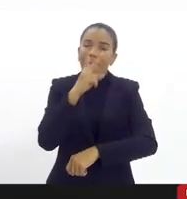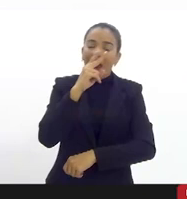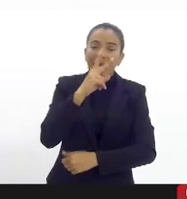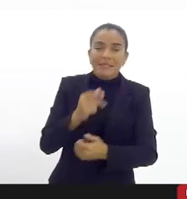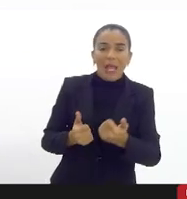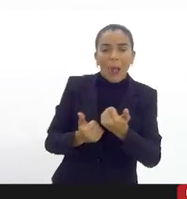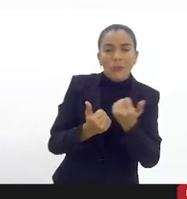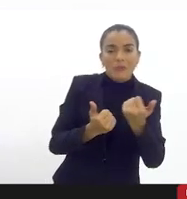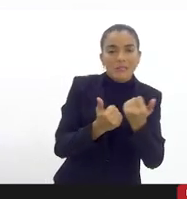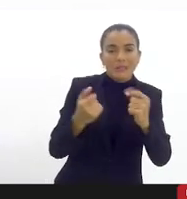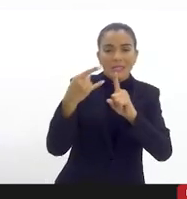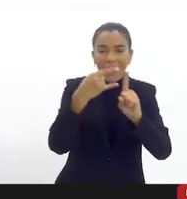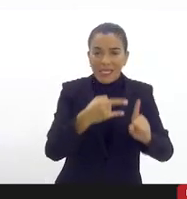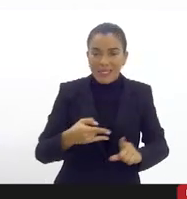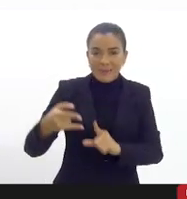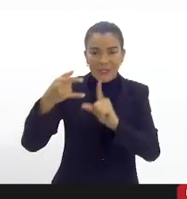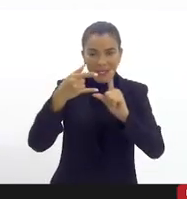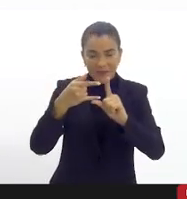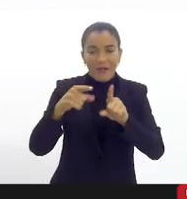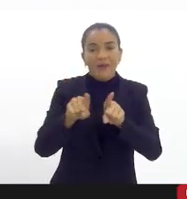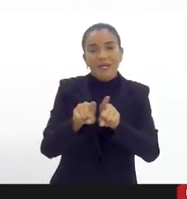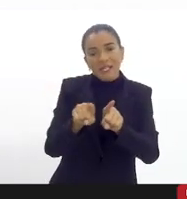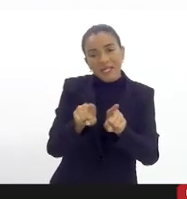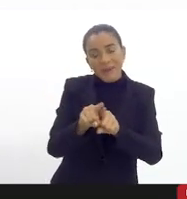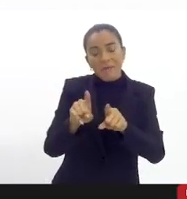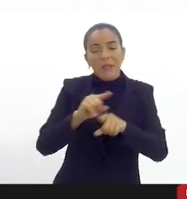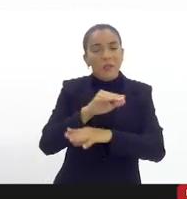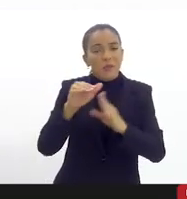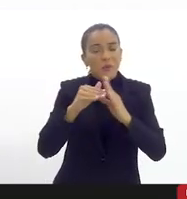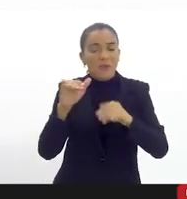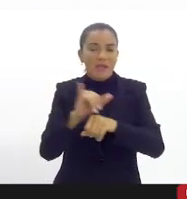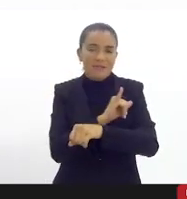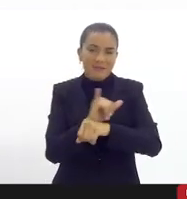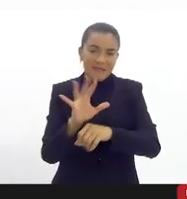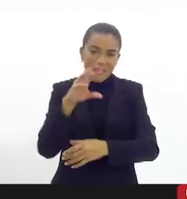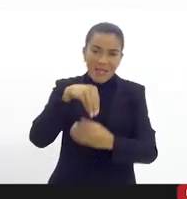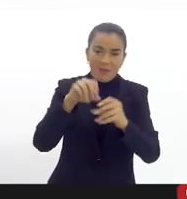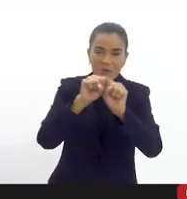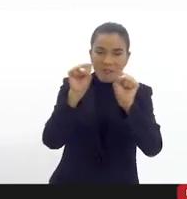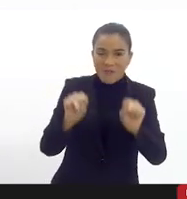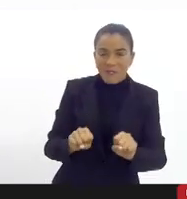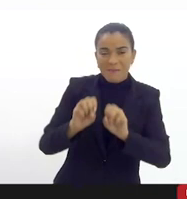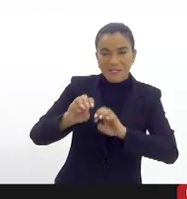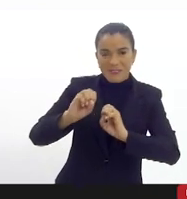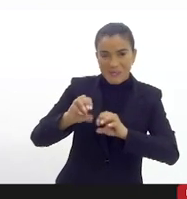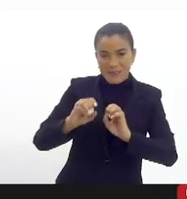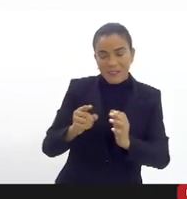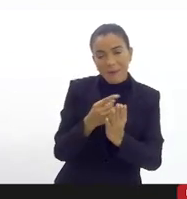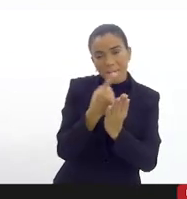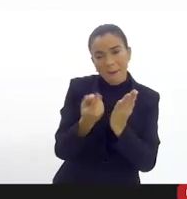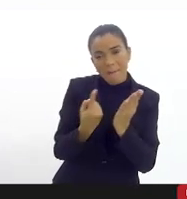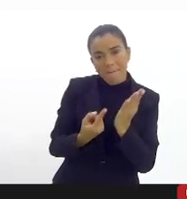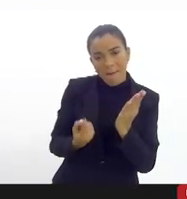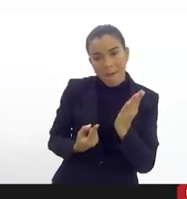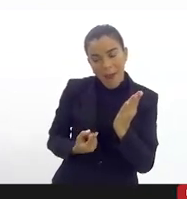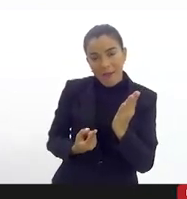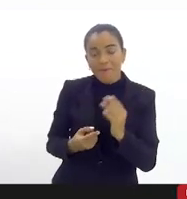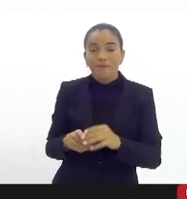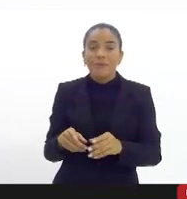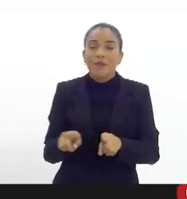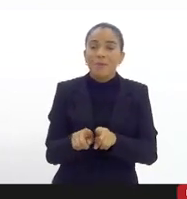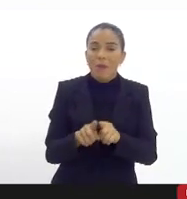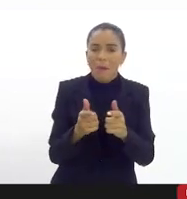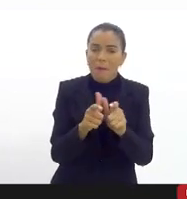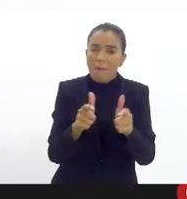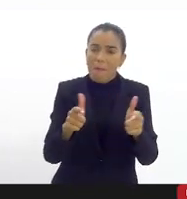das plataformas digitais ou daquilo que faz esquematizado dentro do sistema de ensino fechados em apostilas um